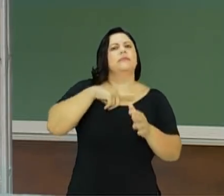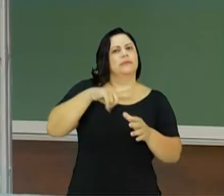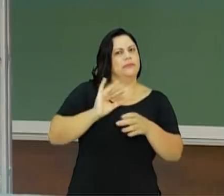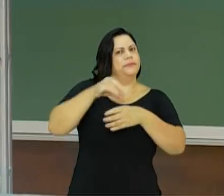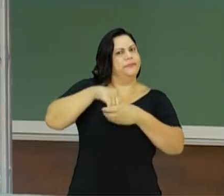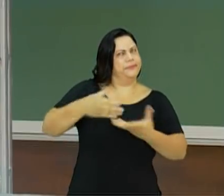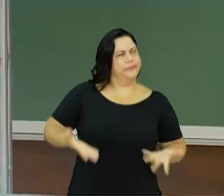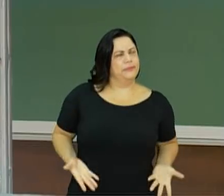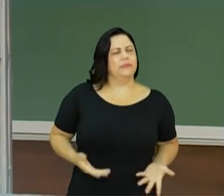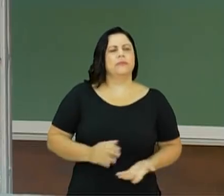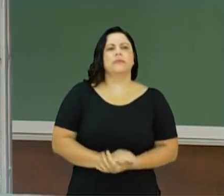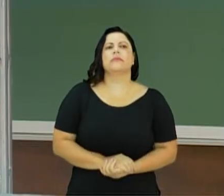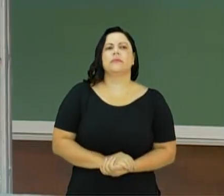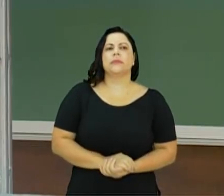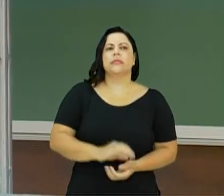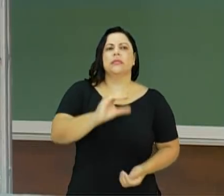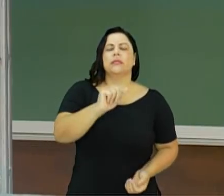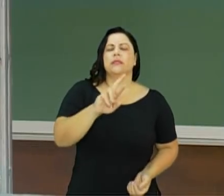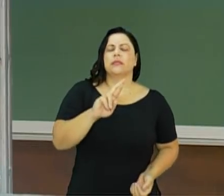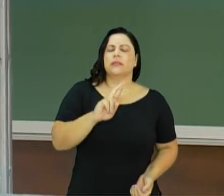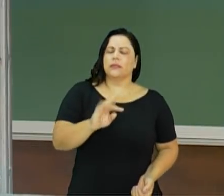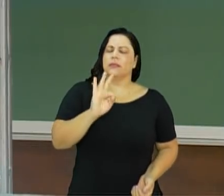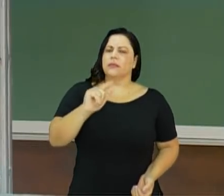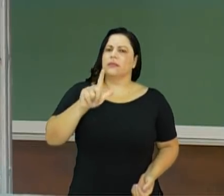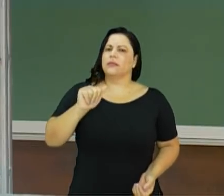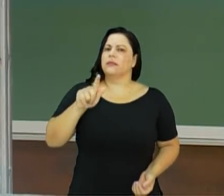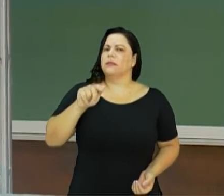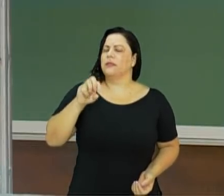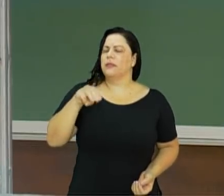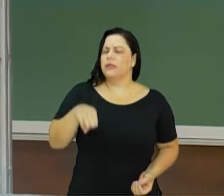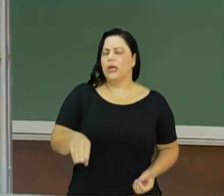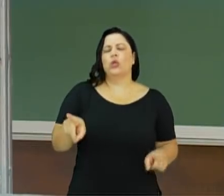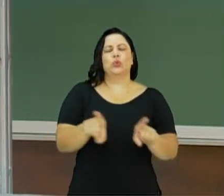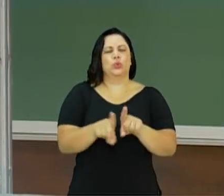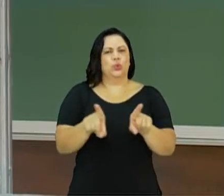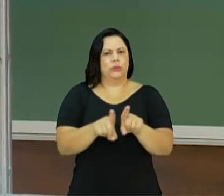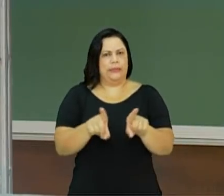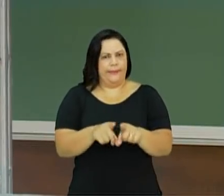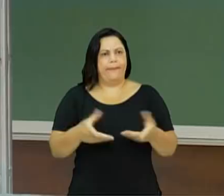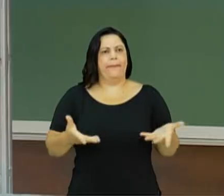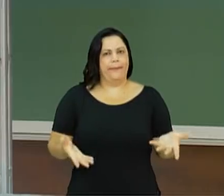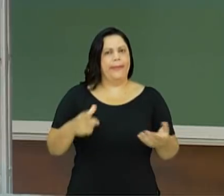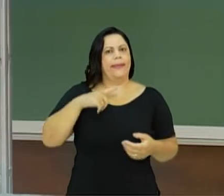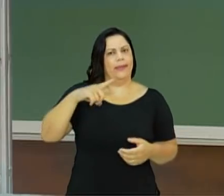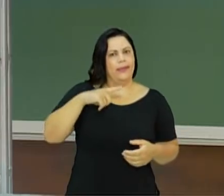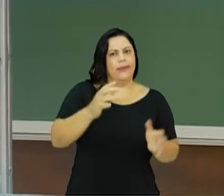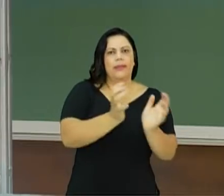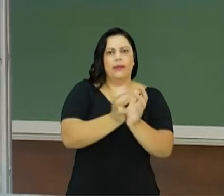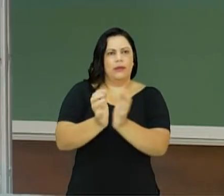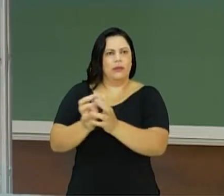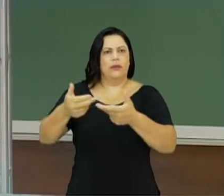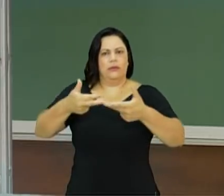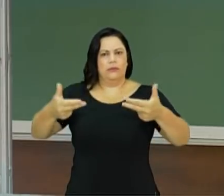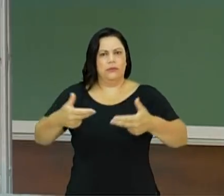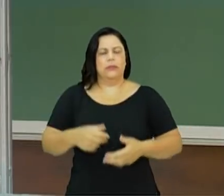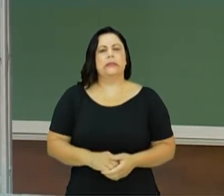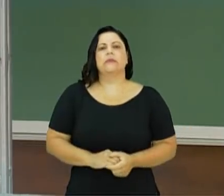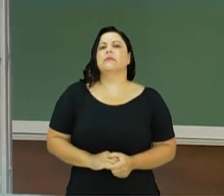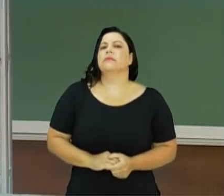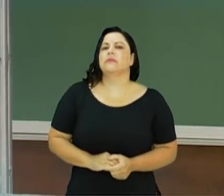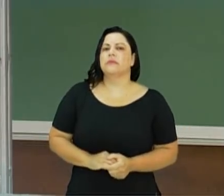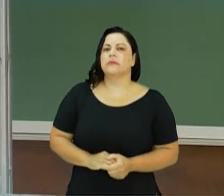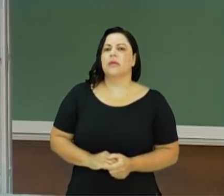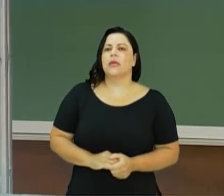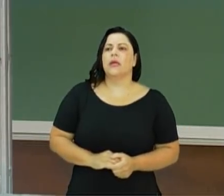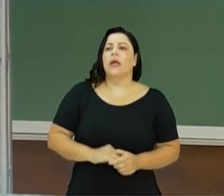as cartilagens não fogem, né, dessa regra aí, né? Nós vamos ter as cartilagens conforme também o tipo